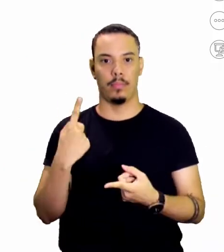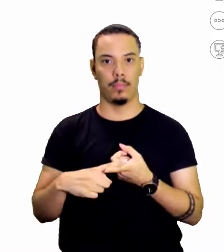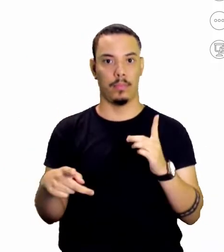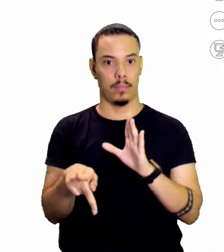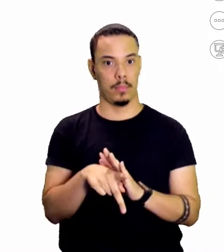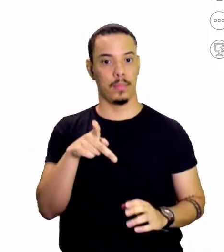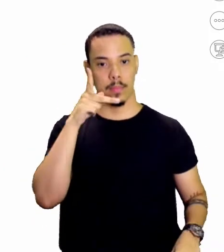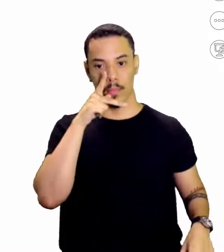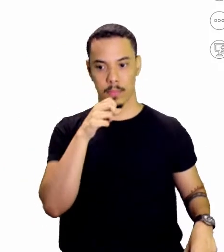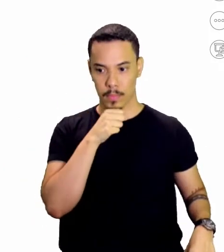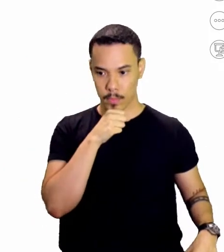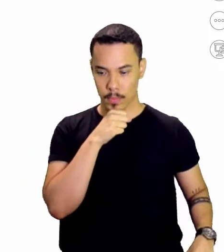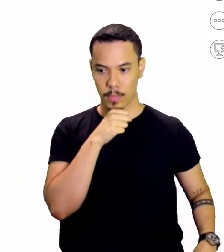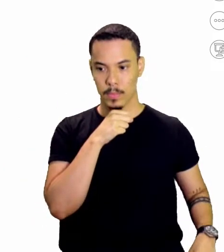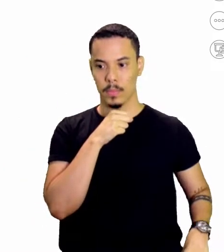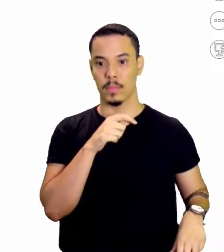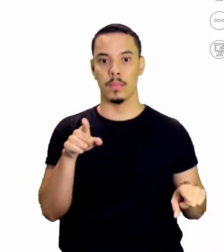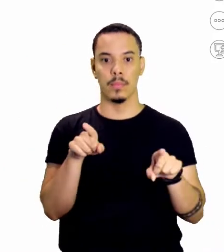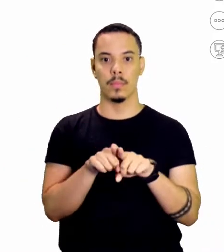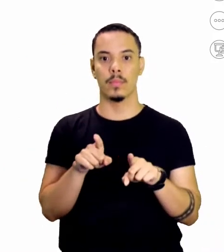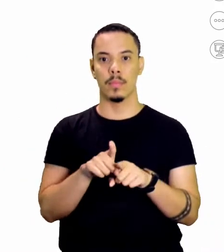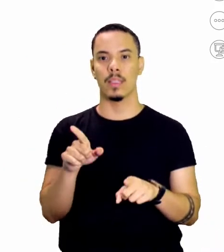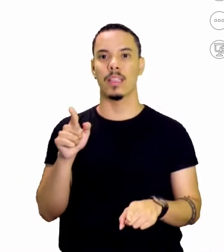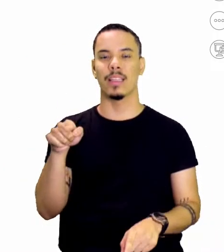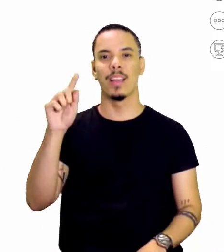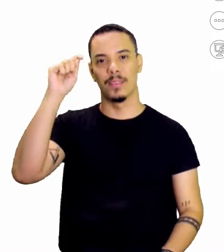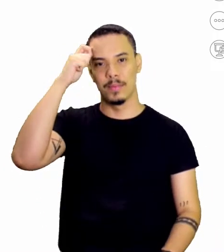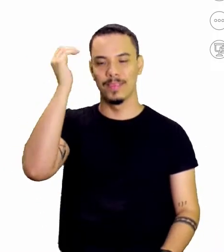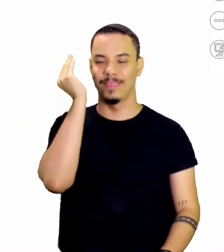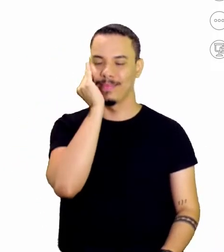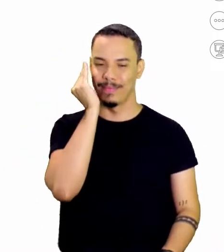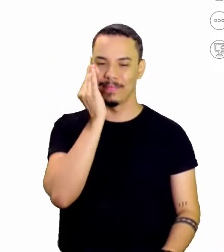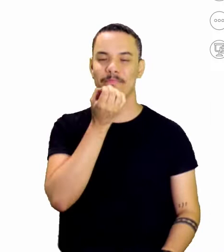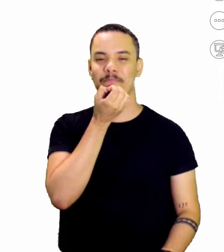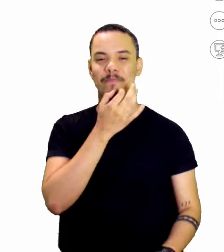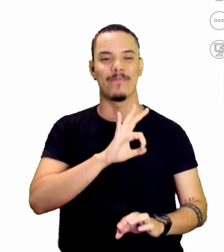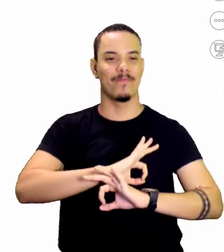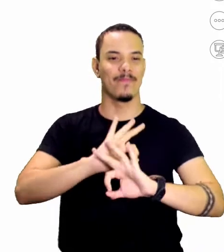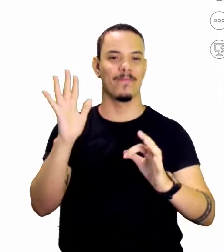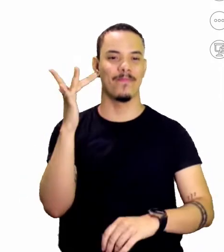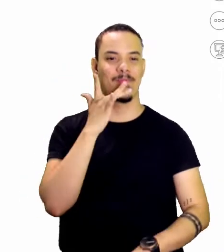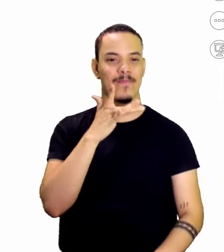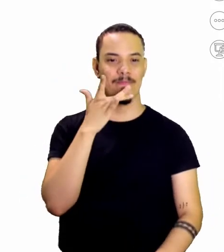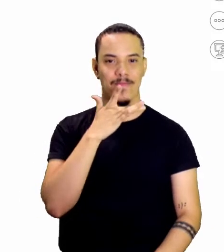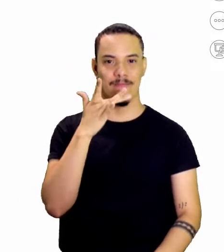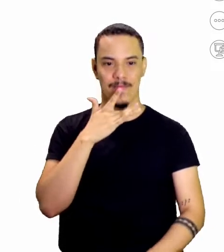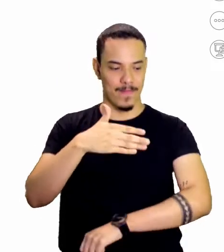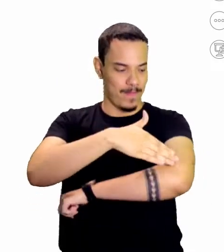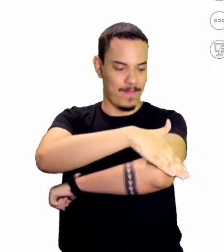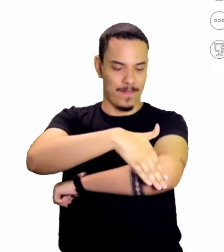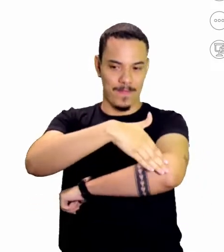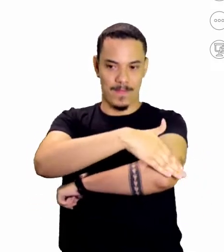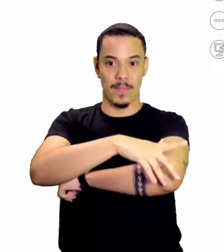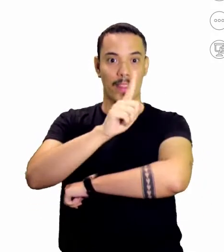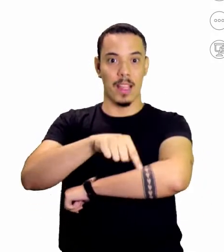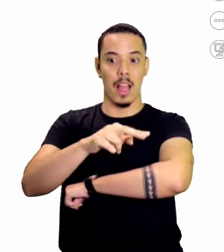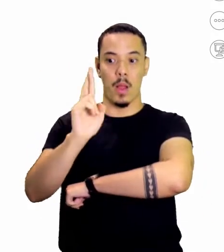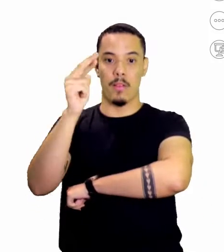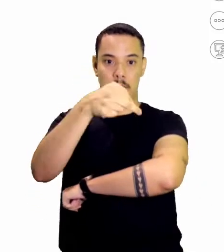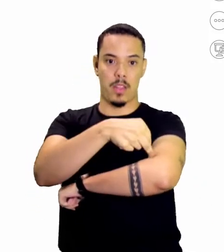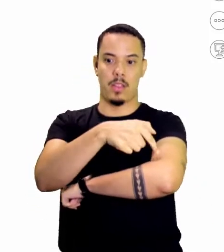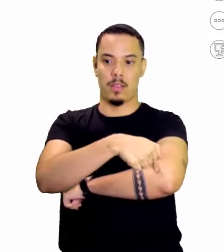em Porto Velho é muito bom então então é